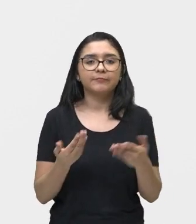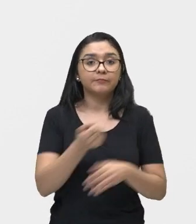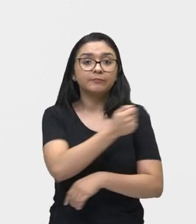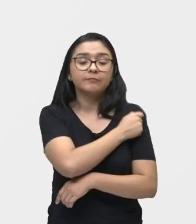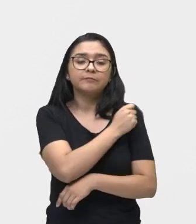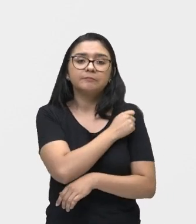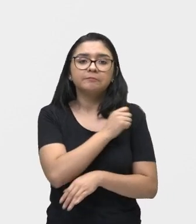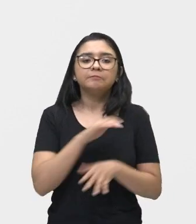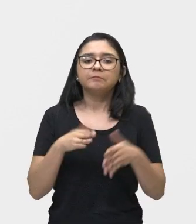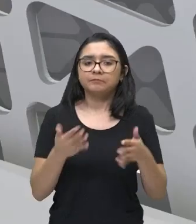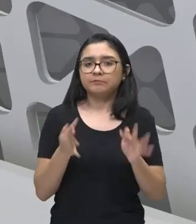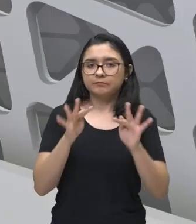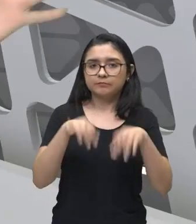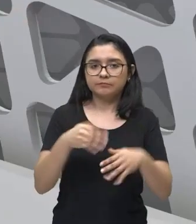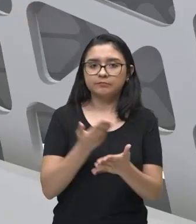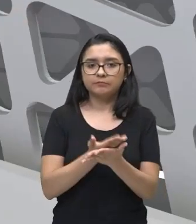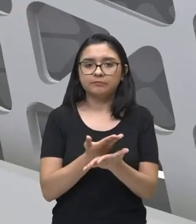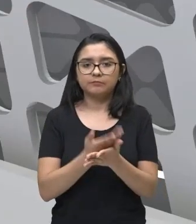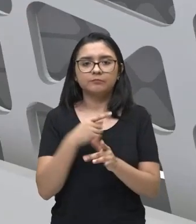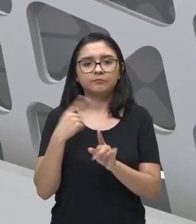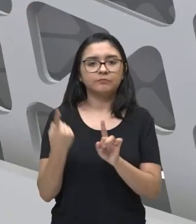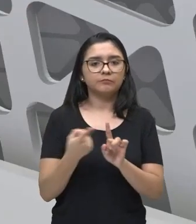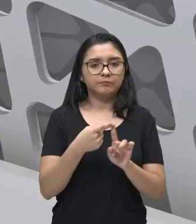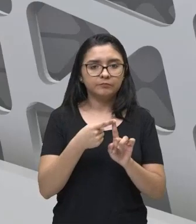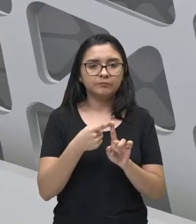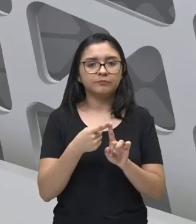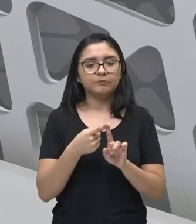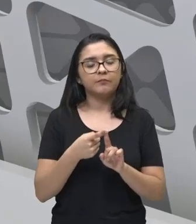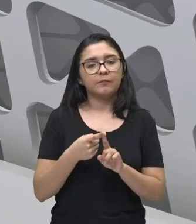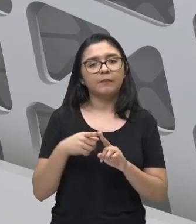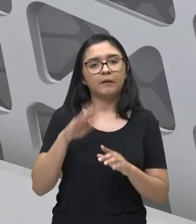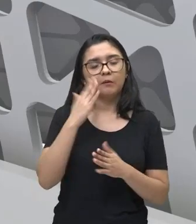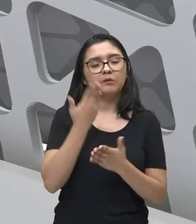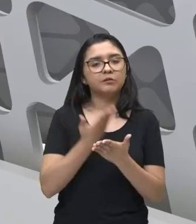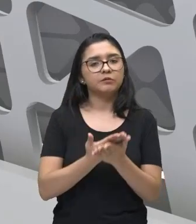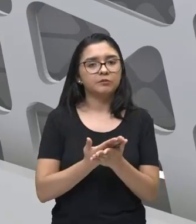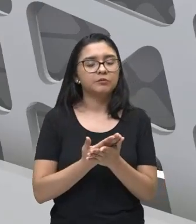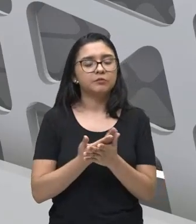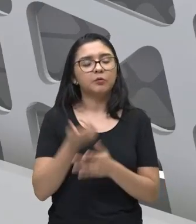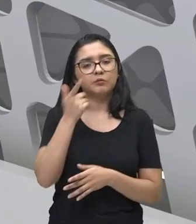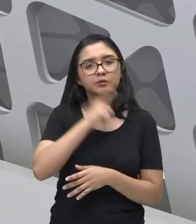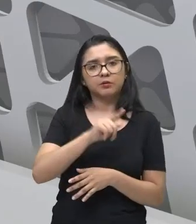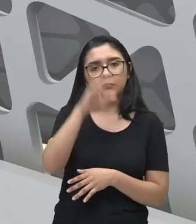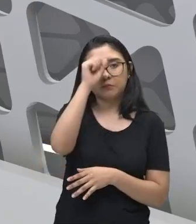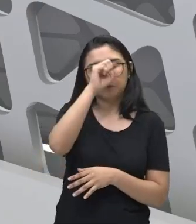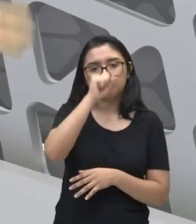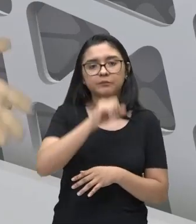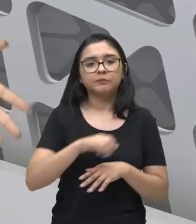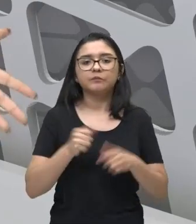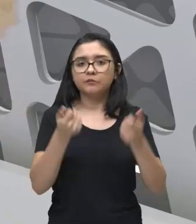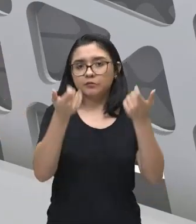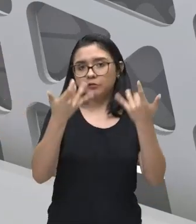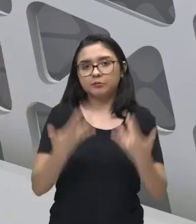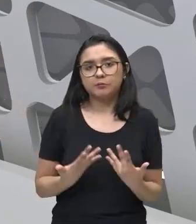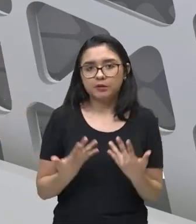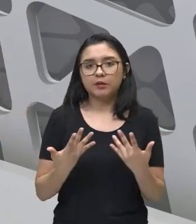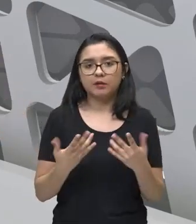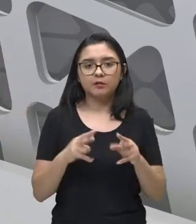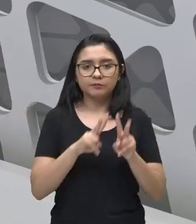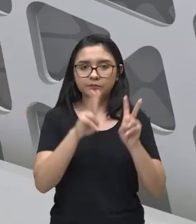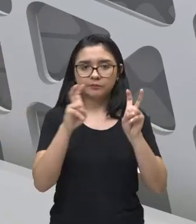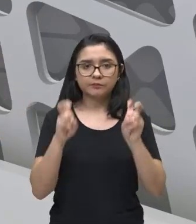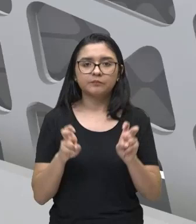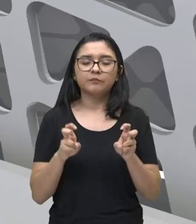aí ao final. Nosso objetivo, eu acredito que foi alcançado, que era o que? Falarmos sobre